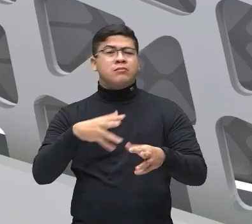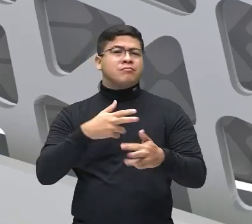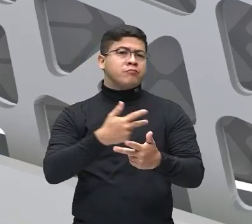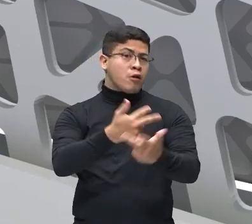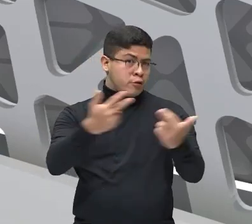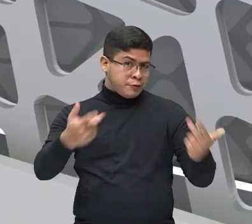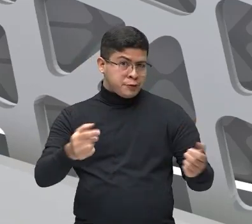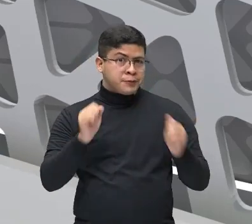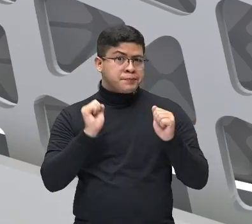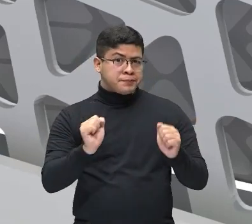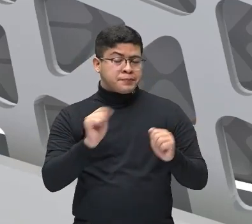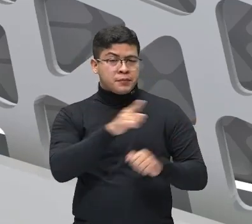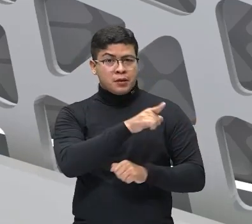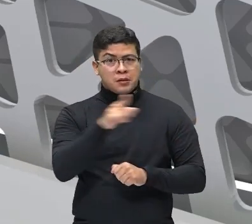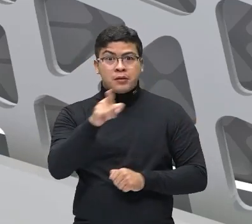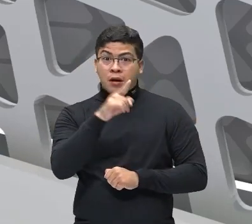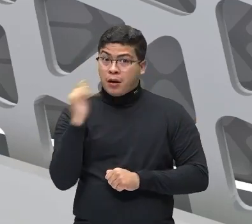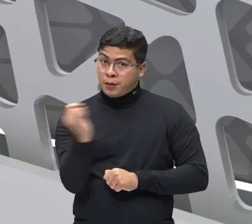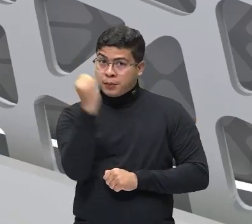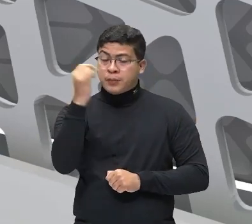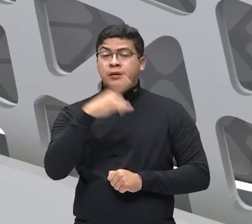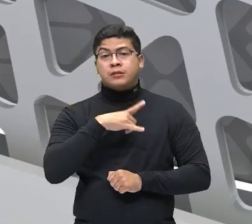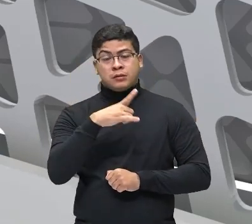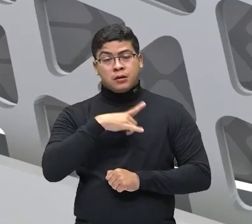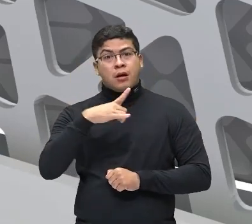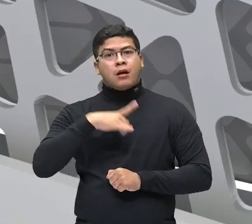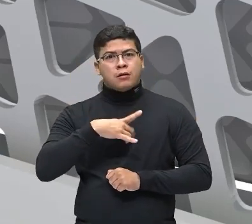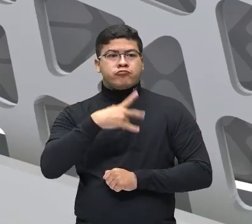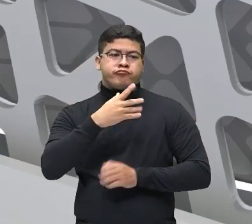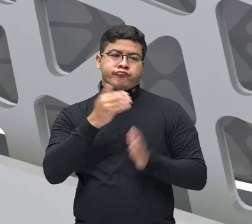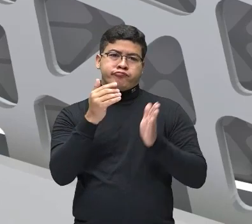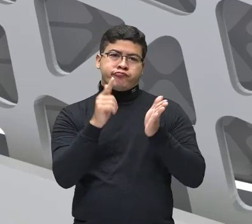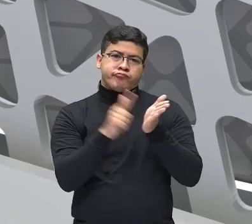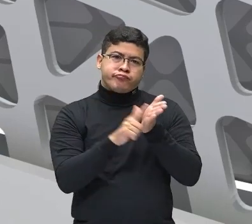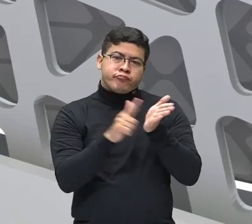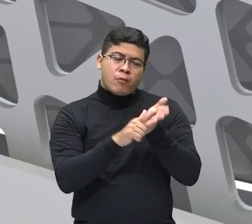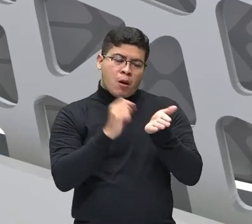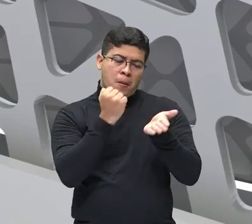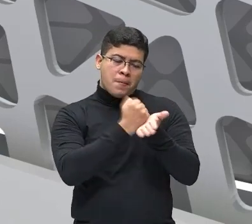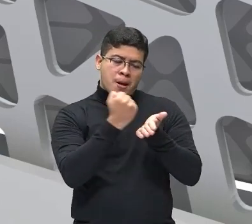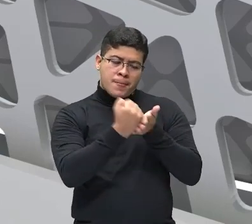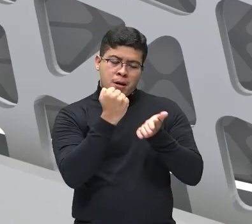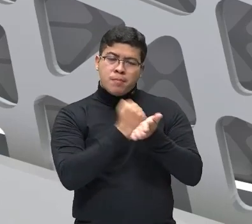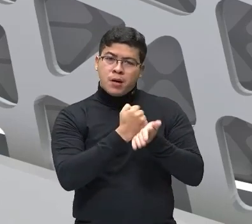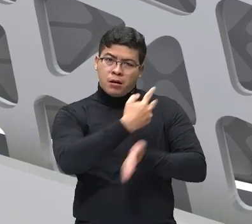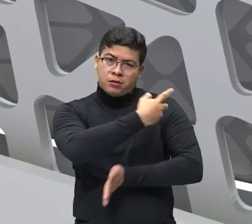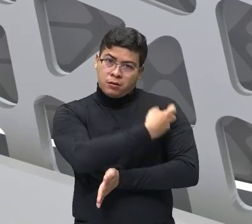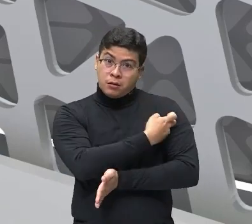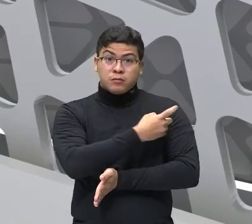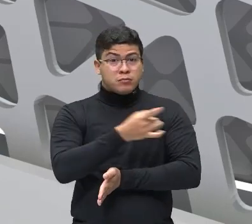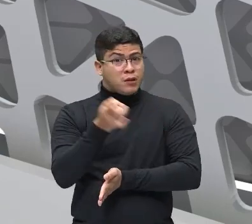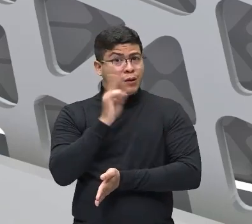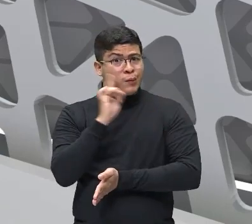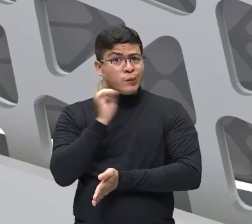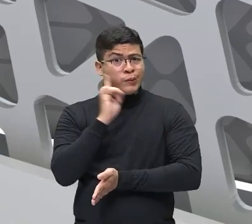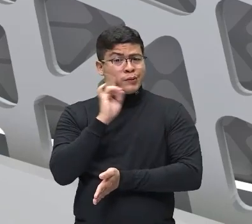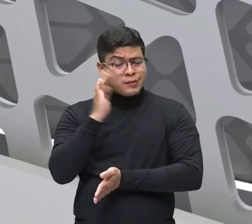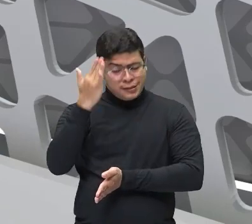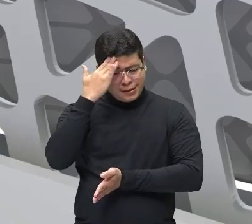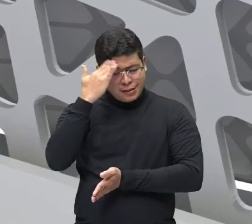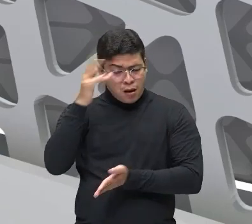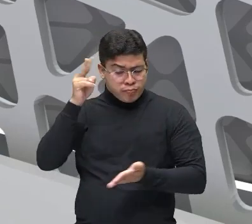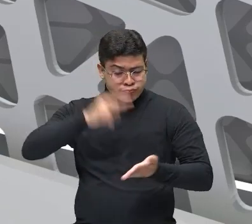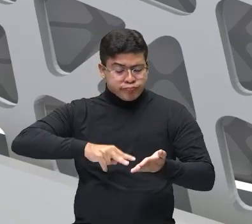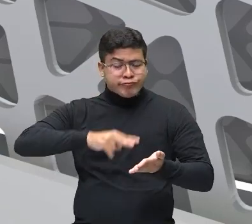protozoário. Então é importante que a gente tenha a nossa carteira ali de vacinação em dias, preenchida, tá